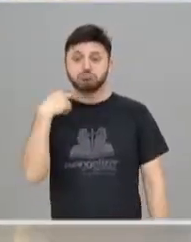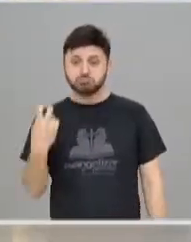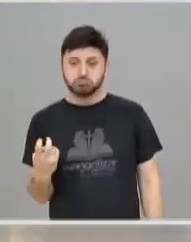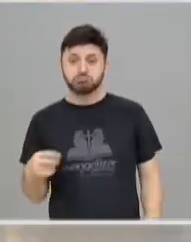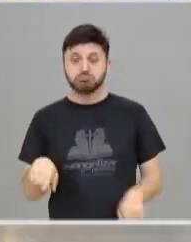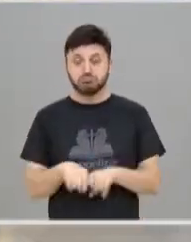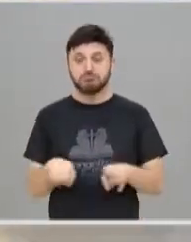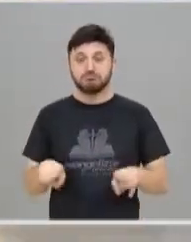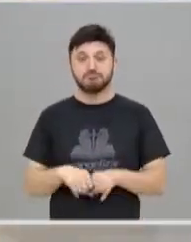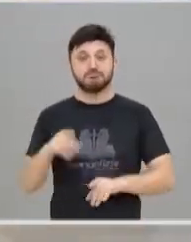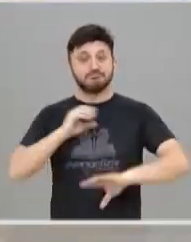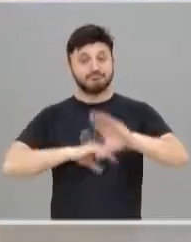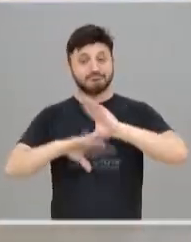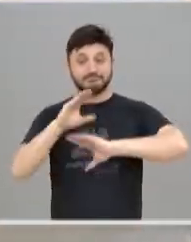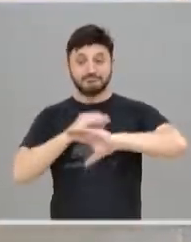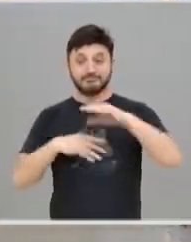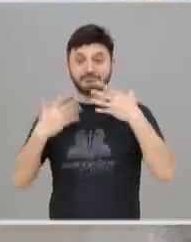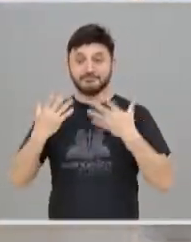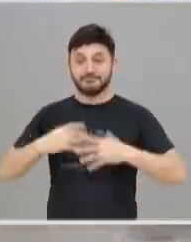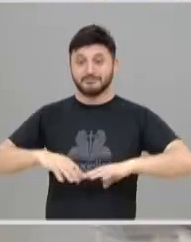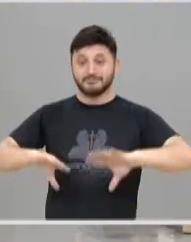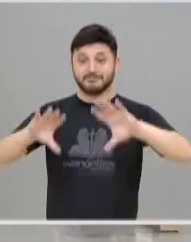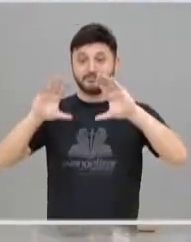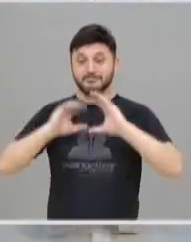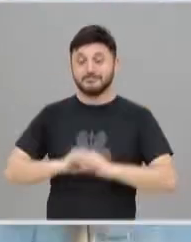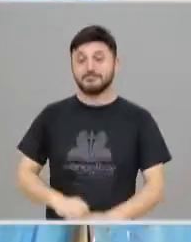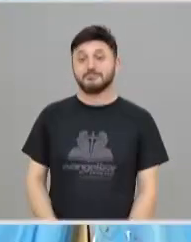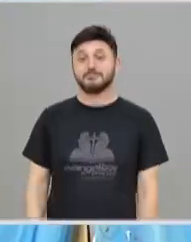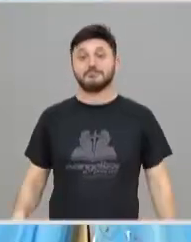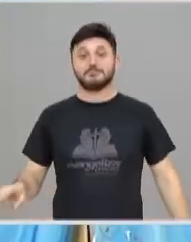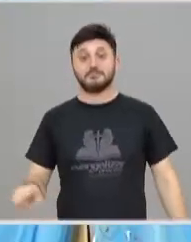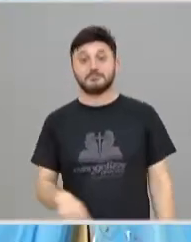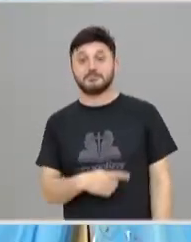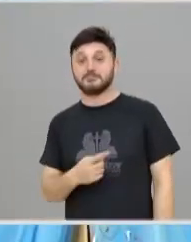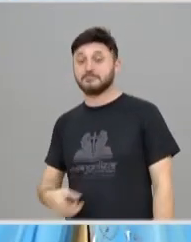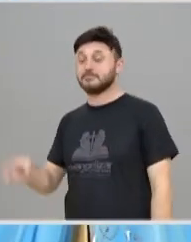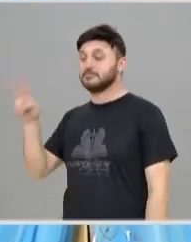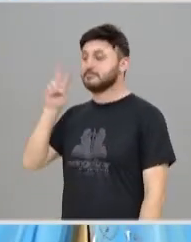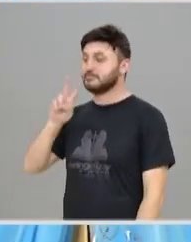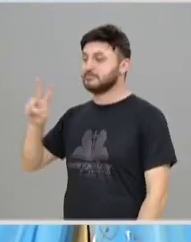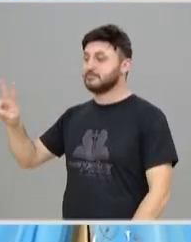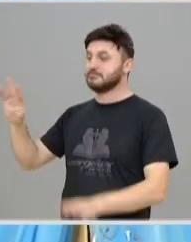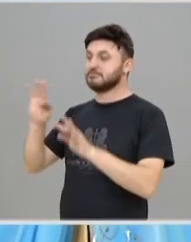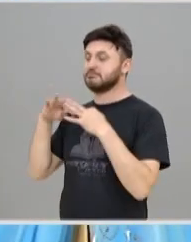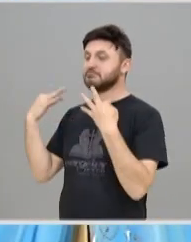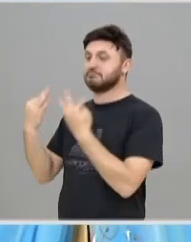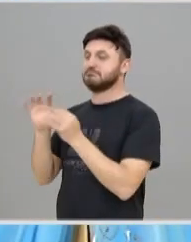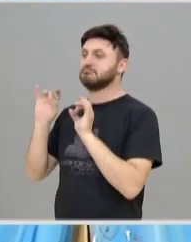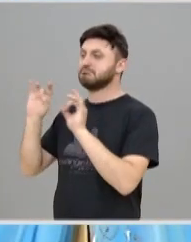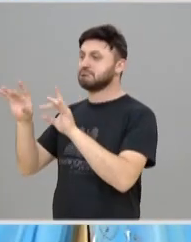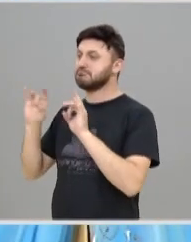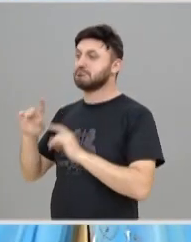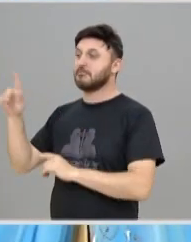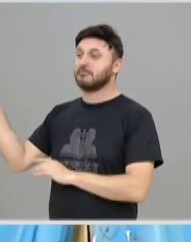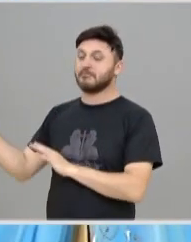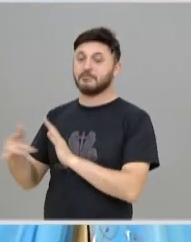falecidos. Cantemos. Sagrada Família, Jesus, Maria e José,